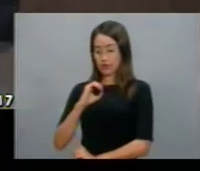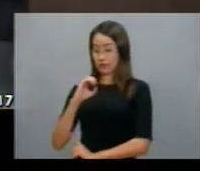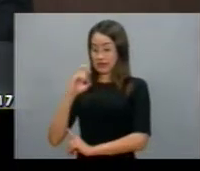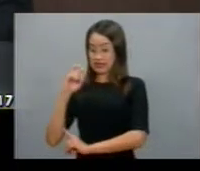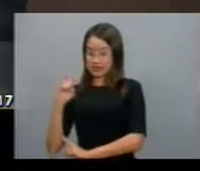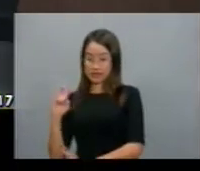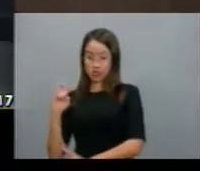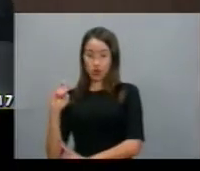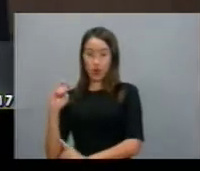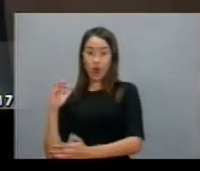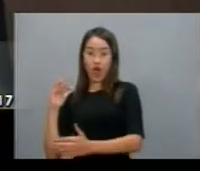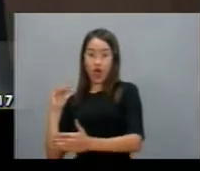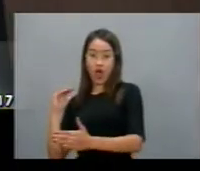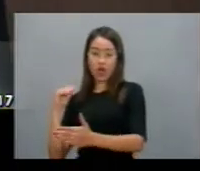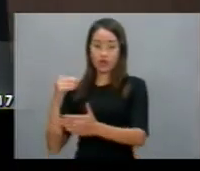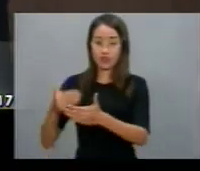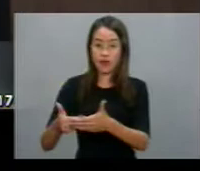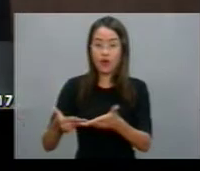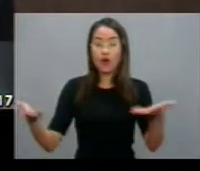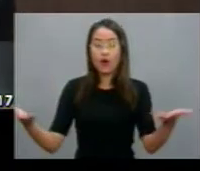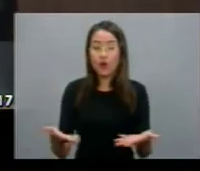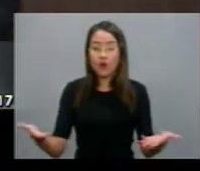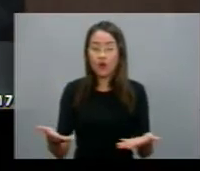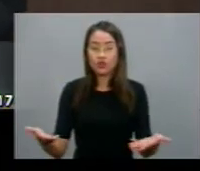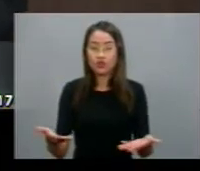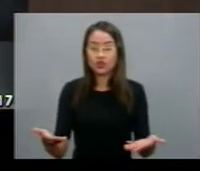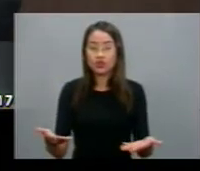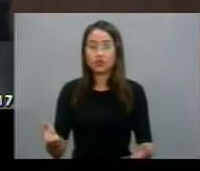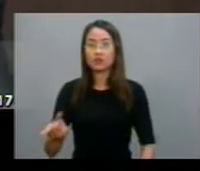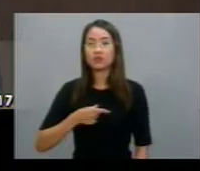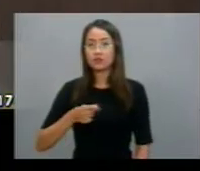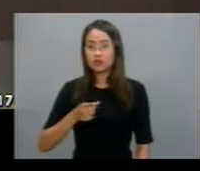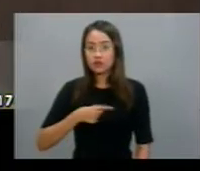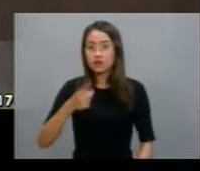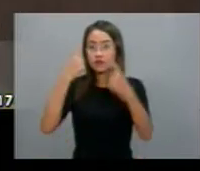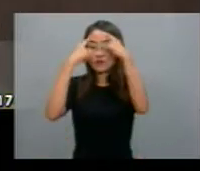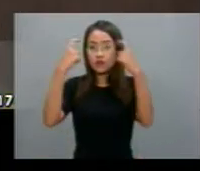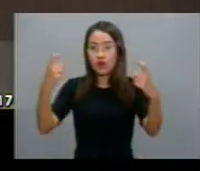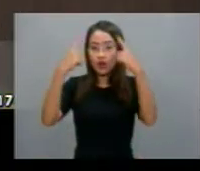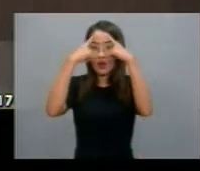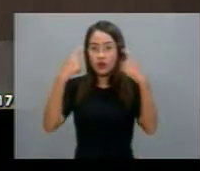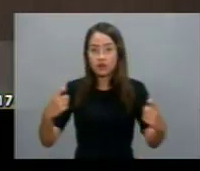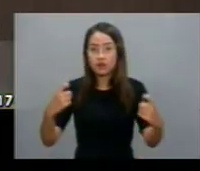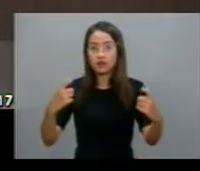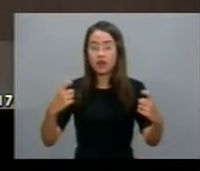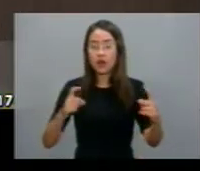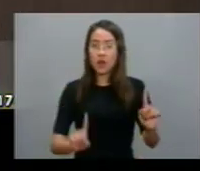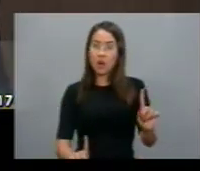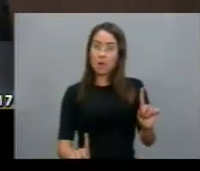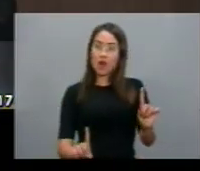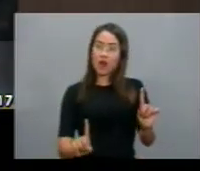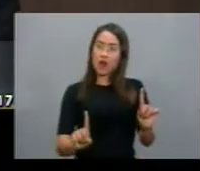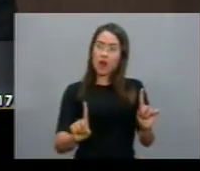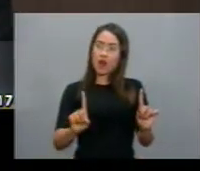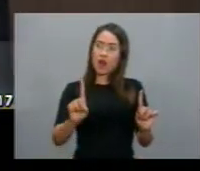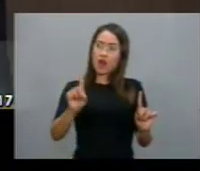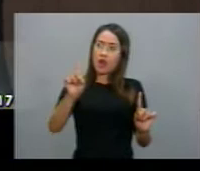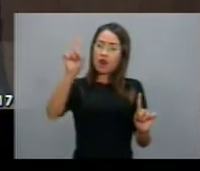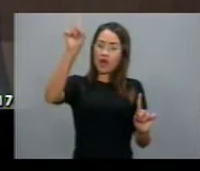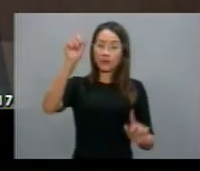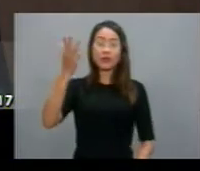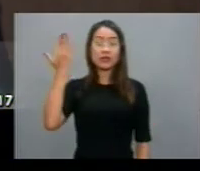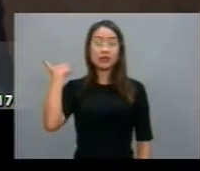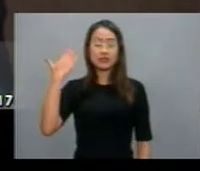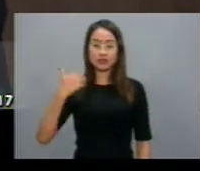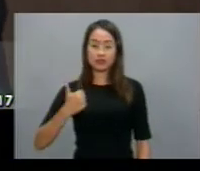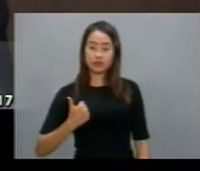para cá. Na última década, nós saltamos da 19ª posição em homicídios para